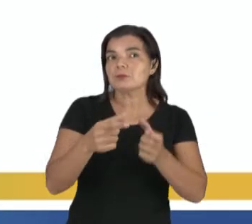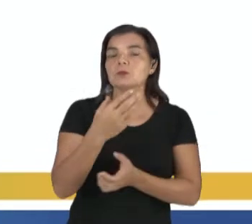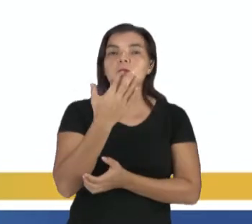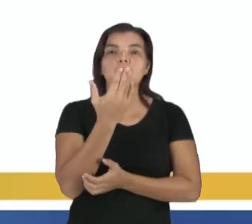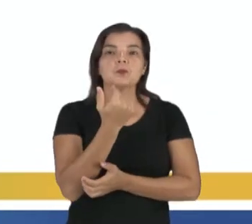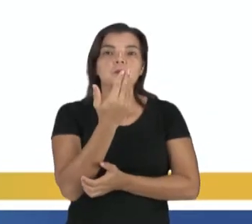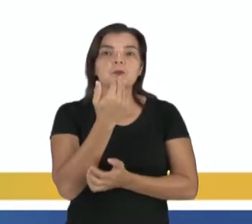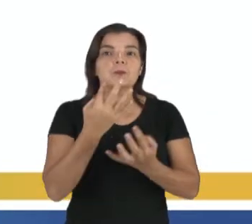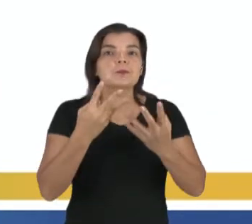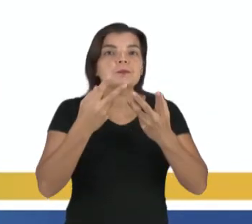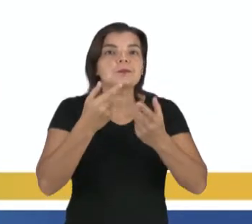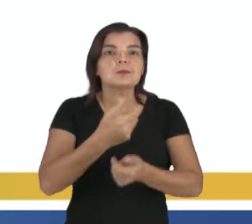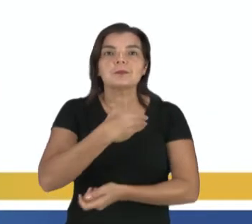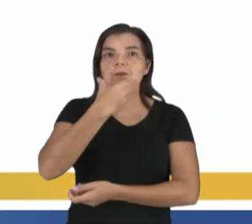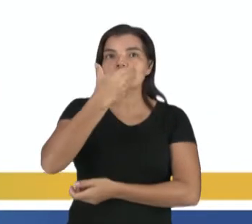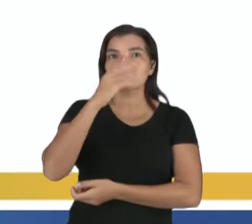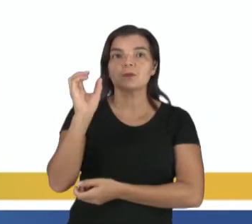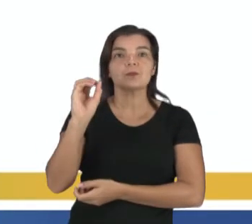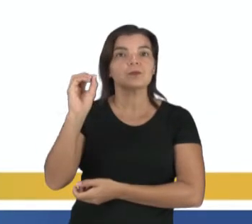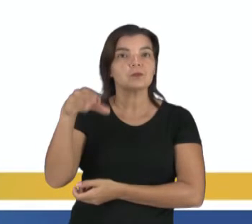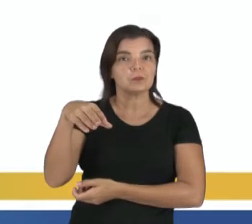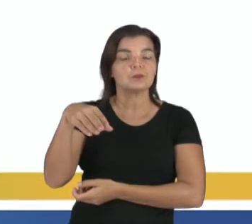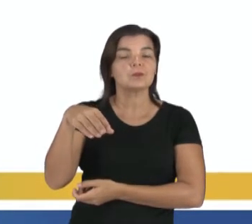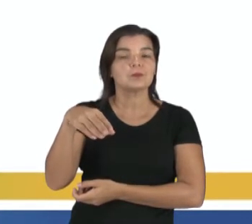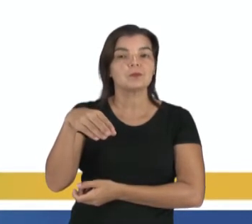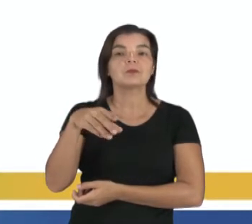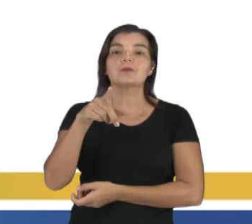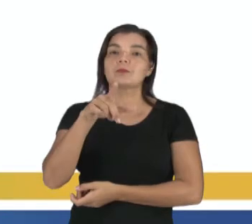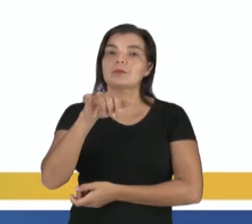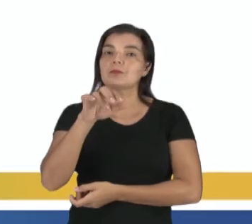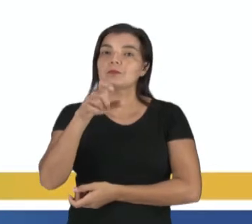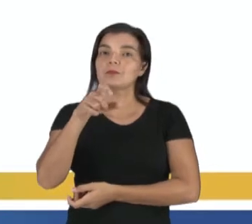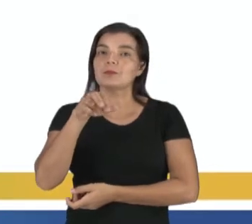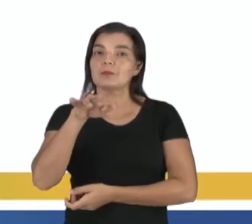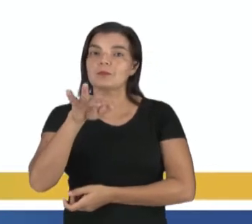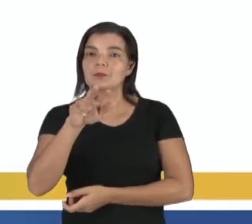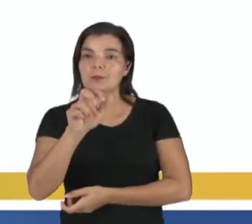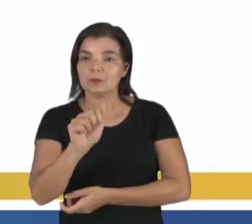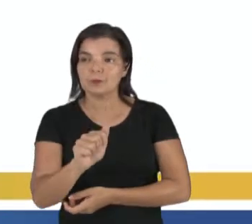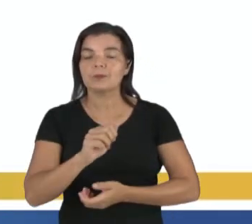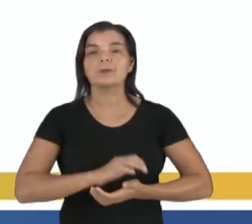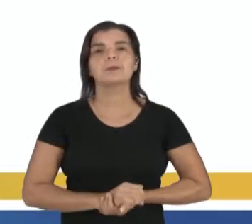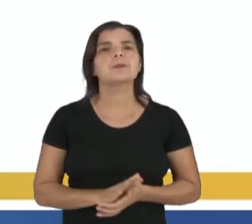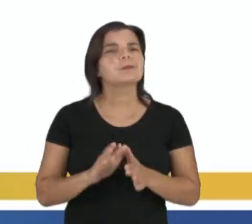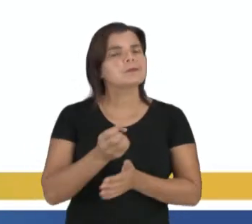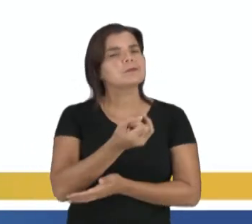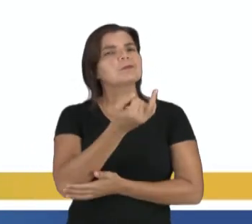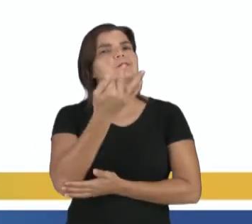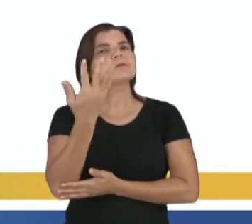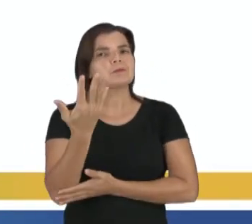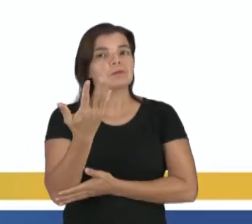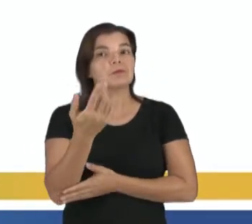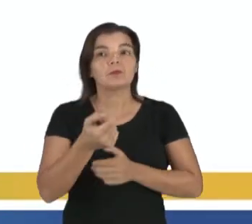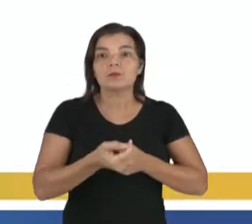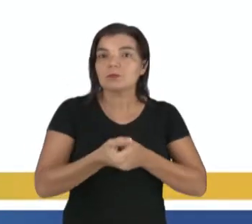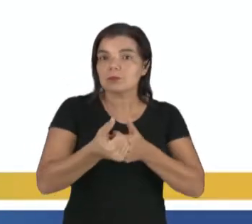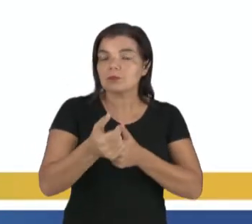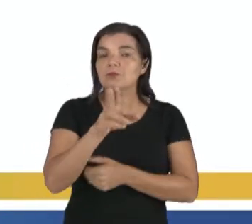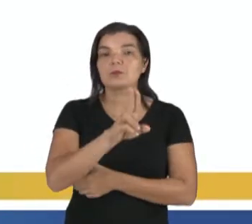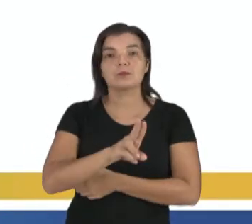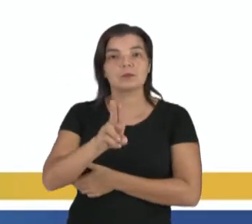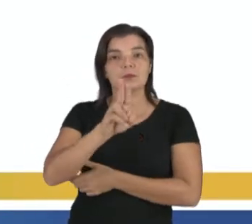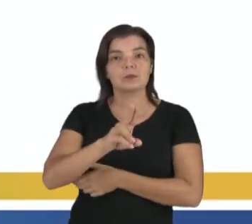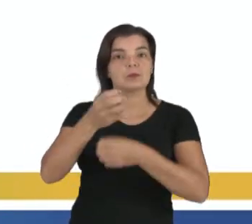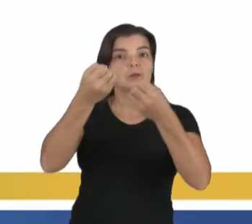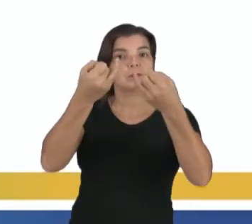destino, comeu toda a maçã e jogou a casca e as sementes na lixeira. Quais pistas utilizamos para